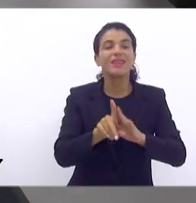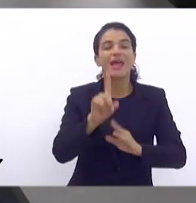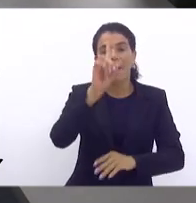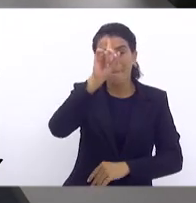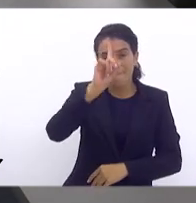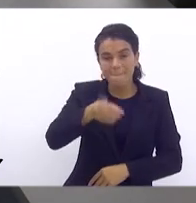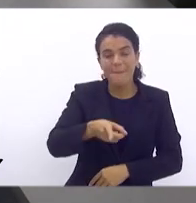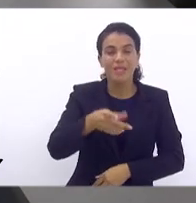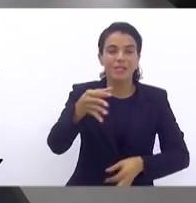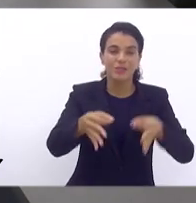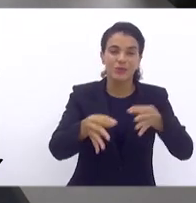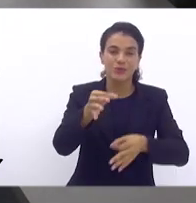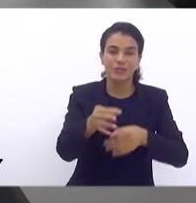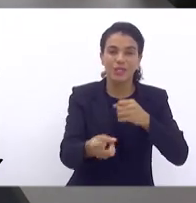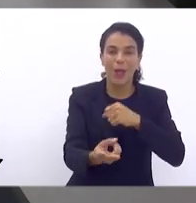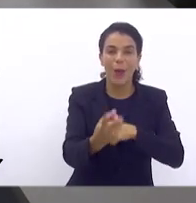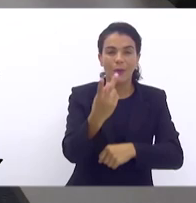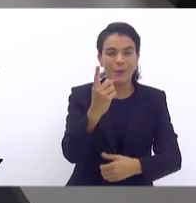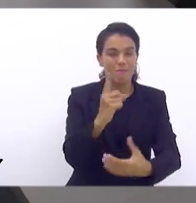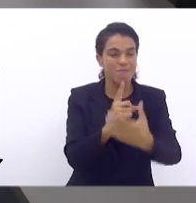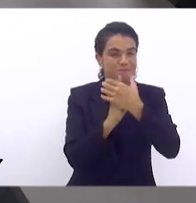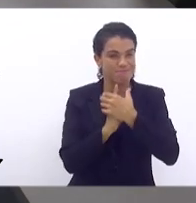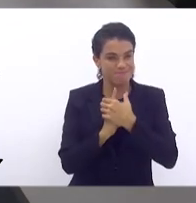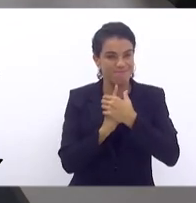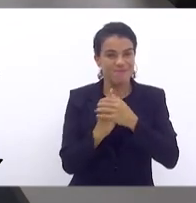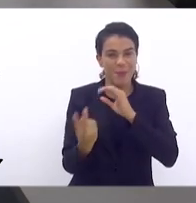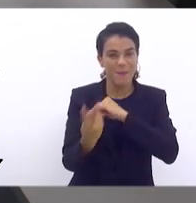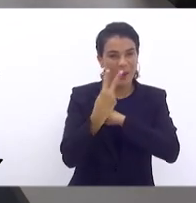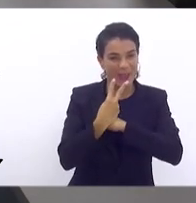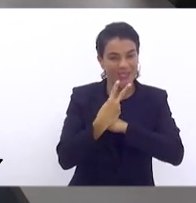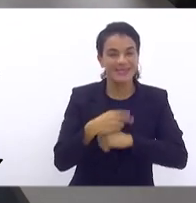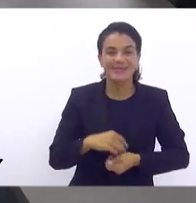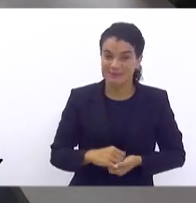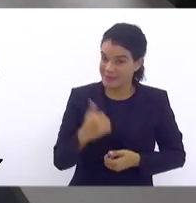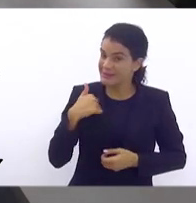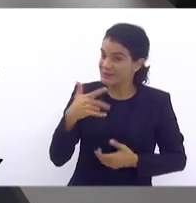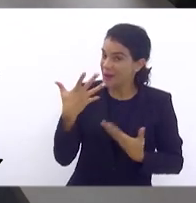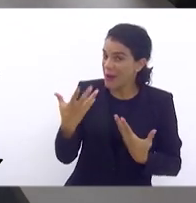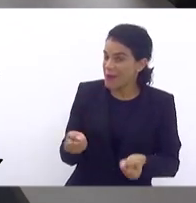sem registro de ocorrência mas tô progredindo hein